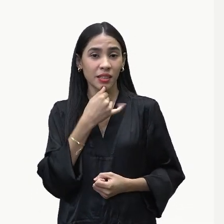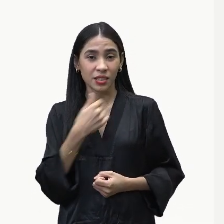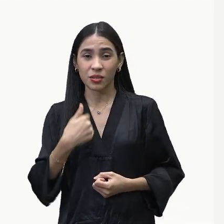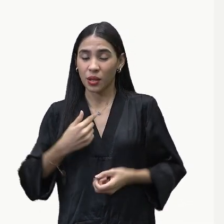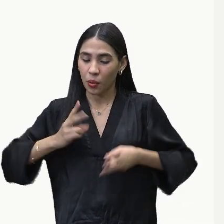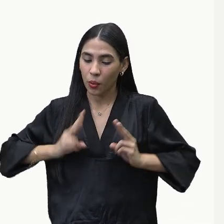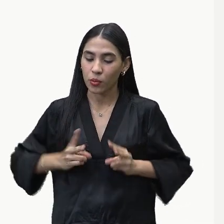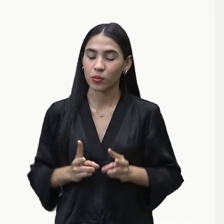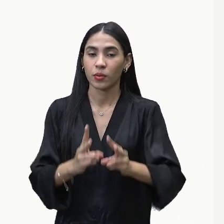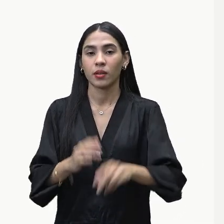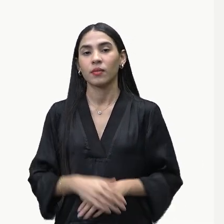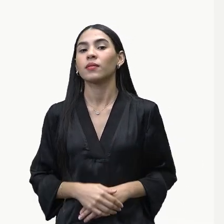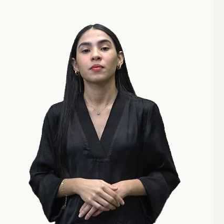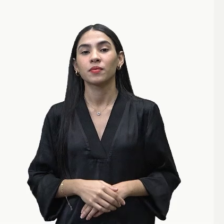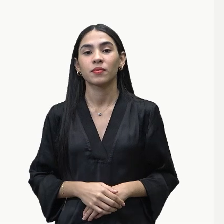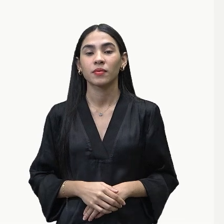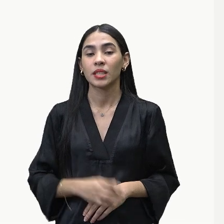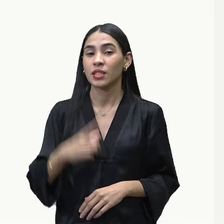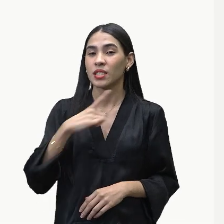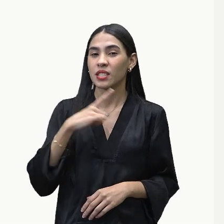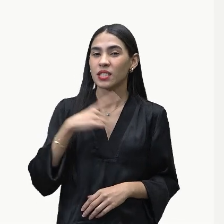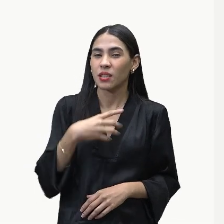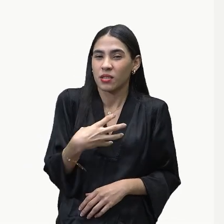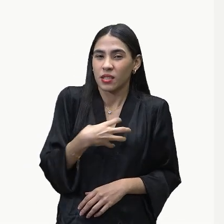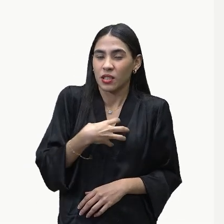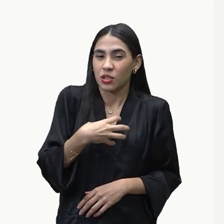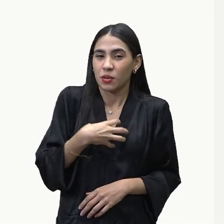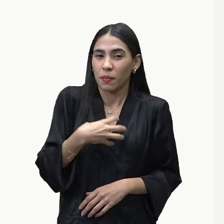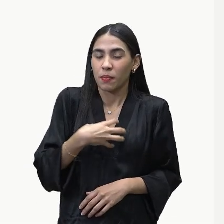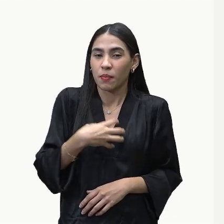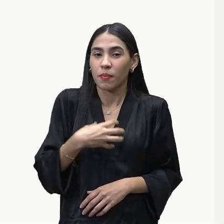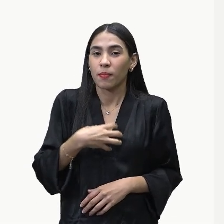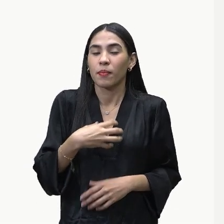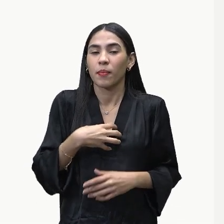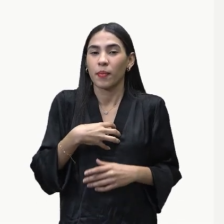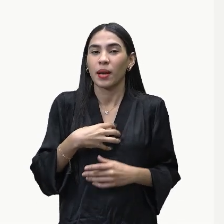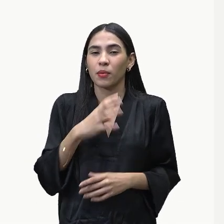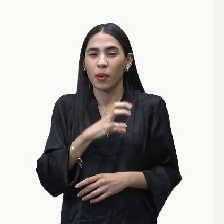vinha. Tinhas a alma e sonhos povoada,